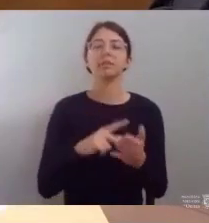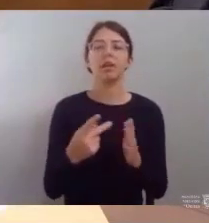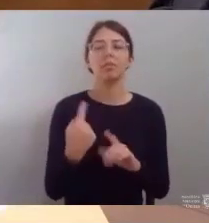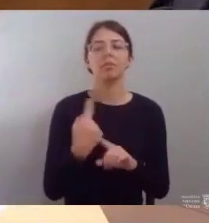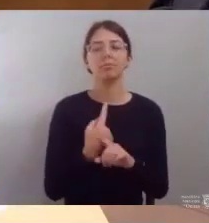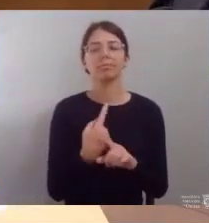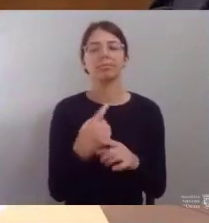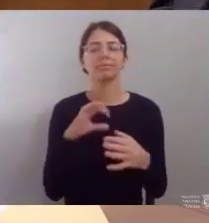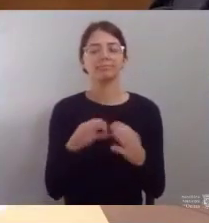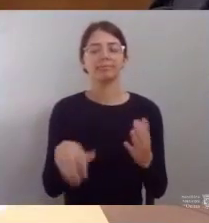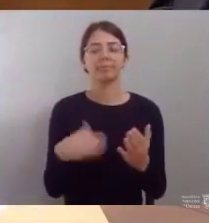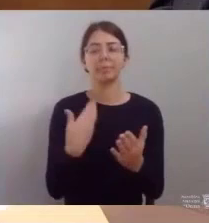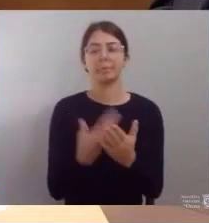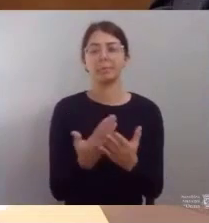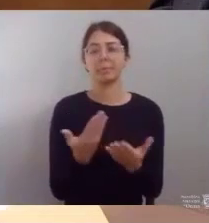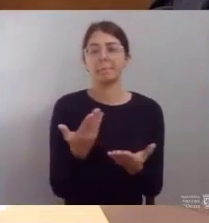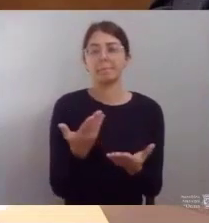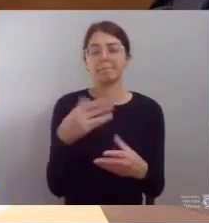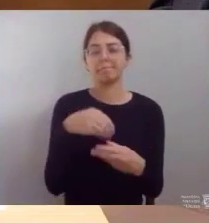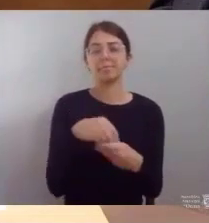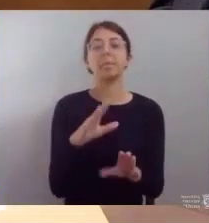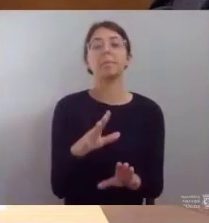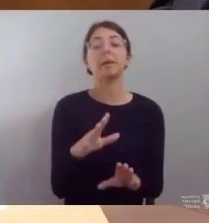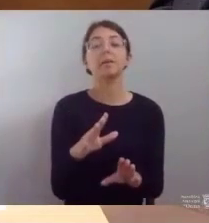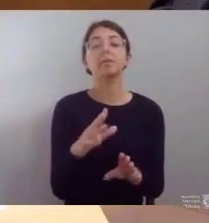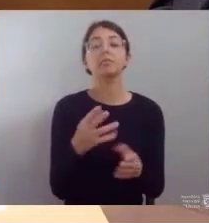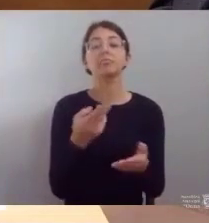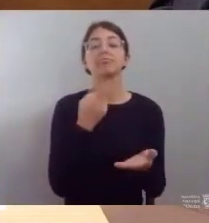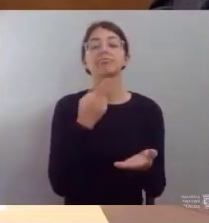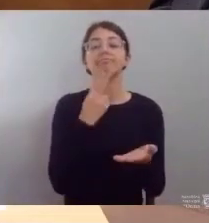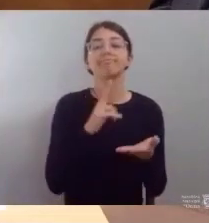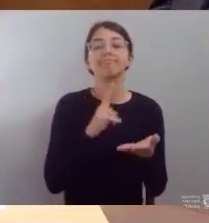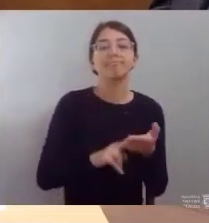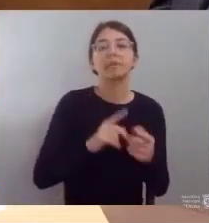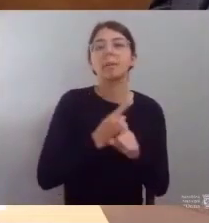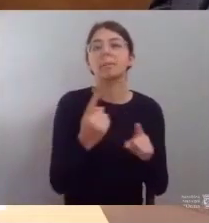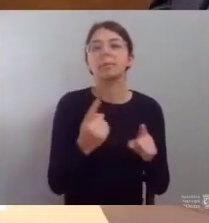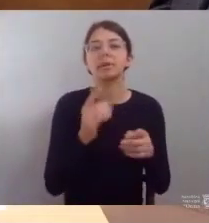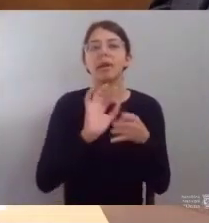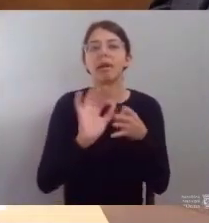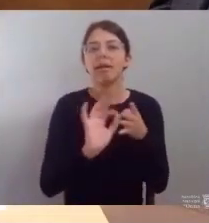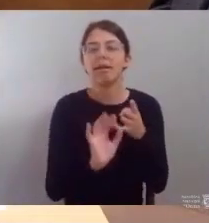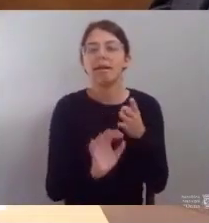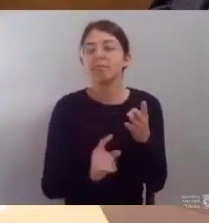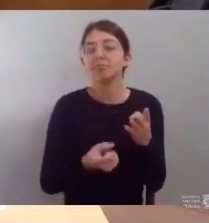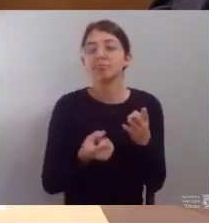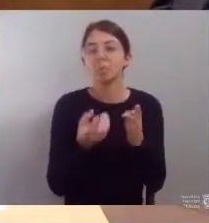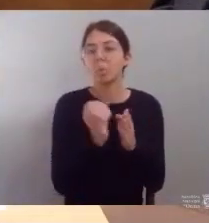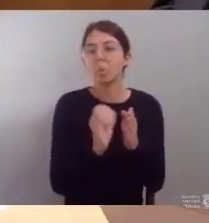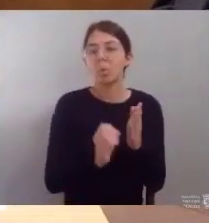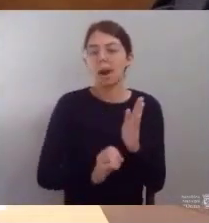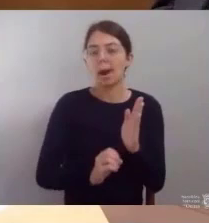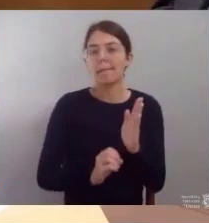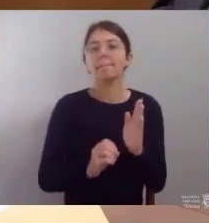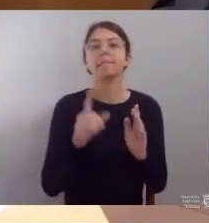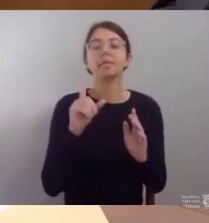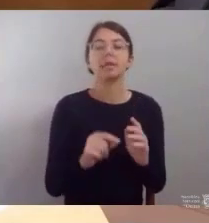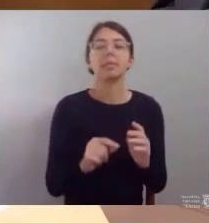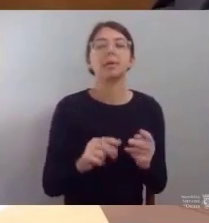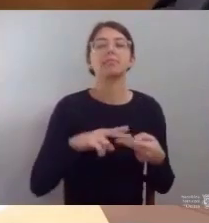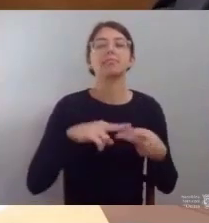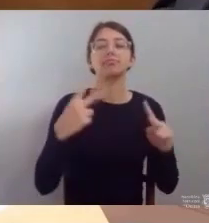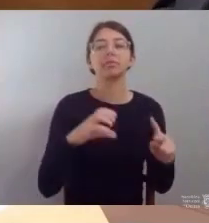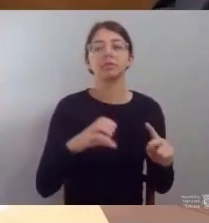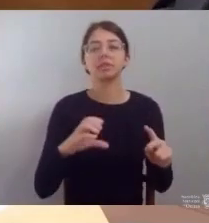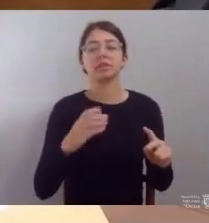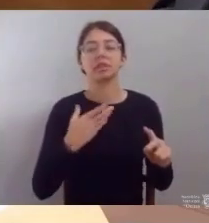são, contudo, elencadas as razões que justificam esta necessidade e as discordâncias entre o município e a CCDR